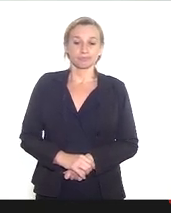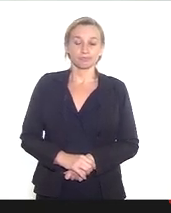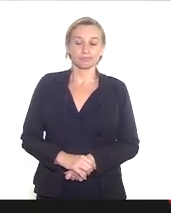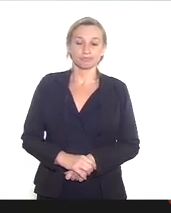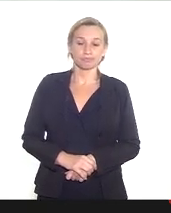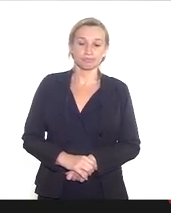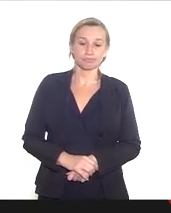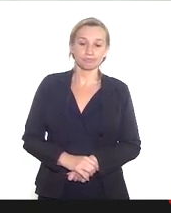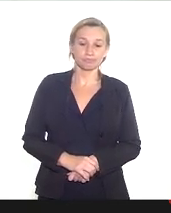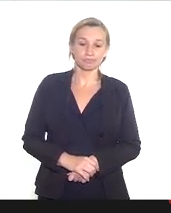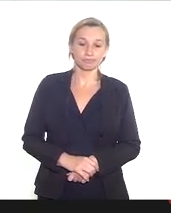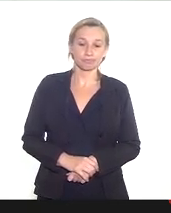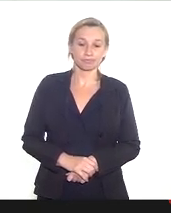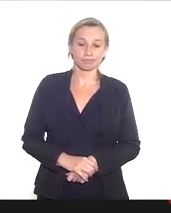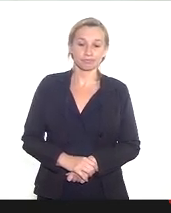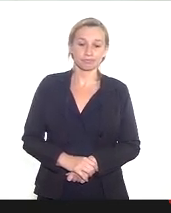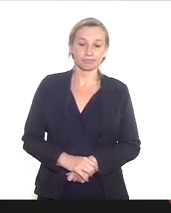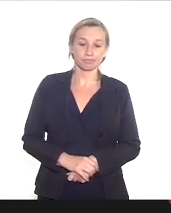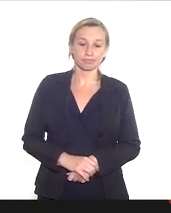o